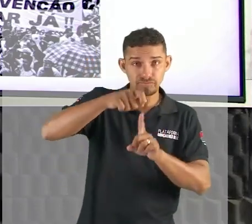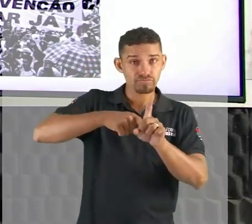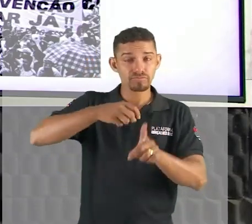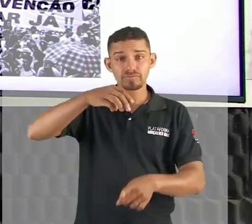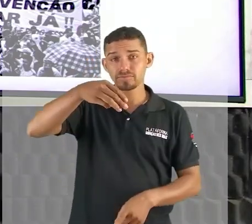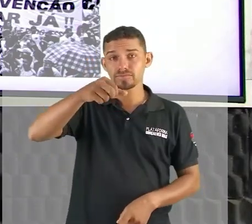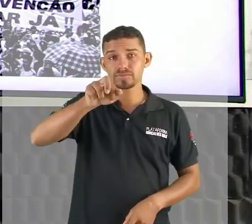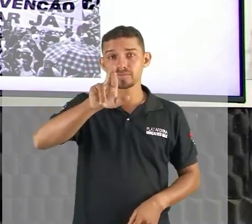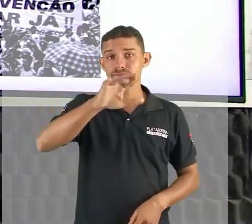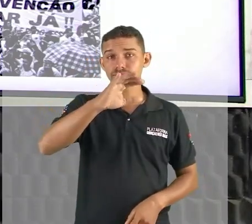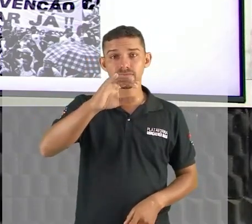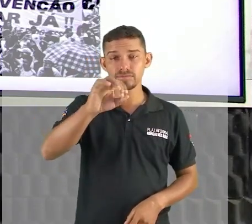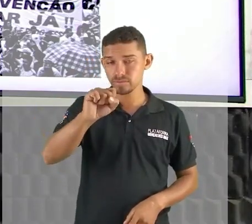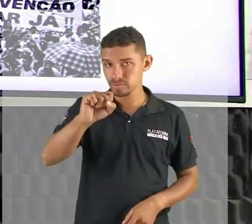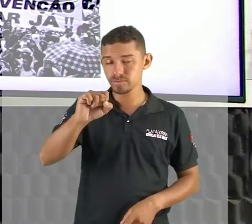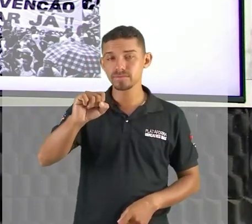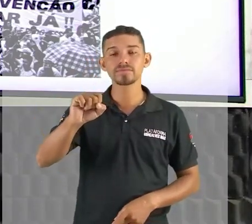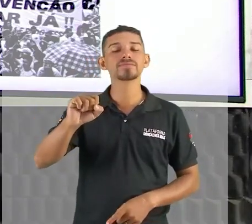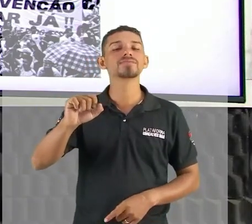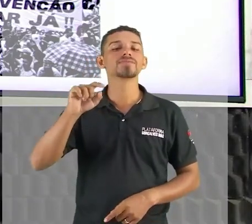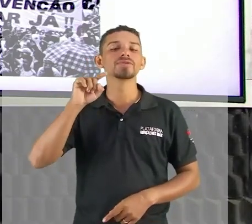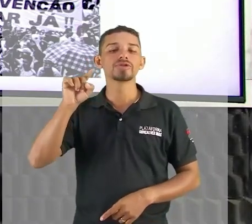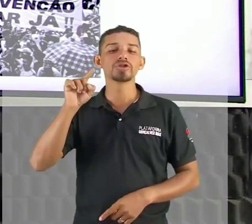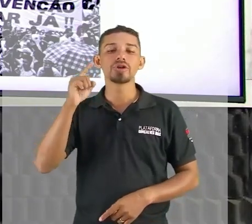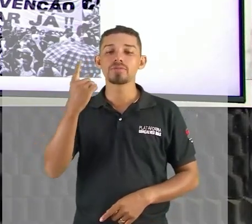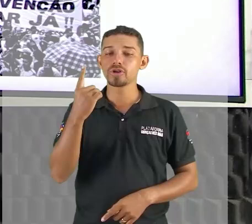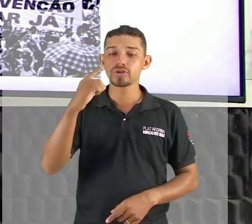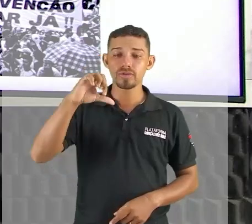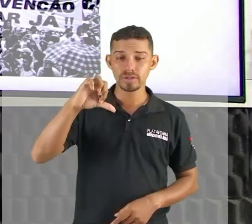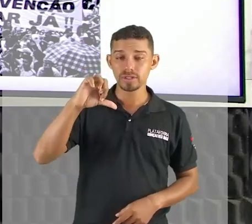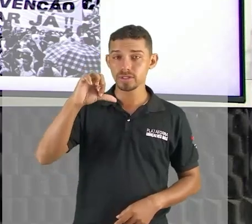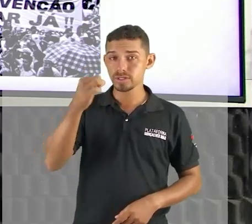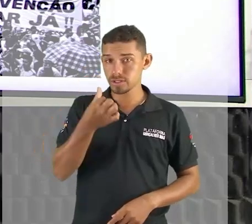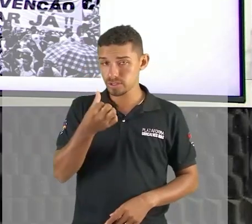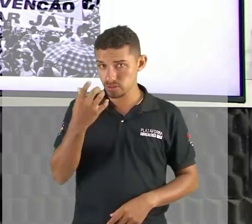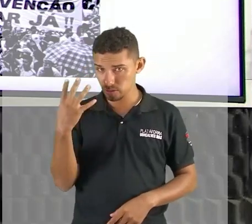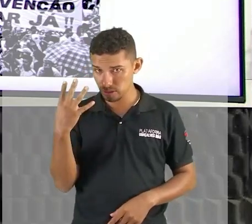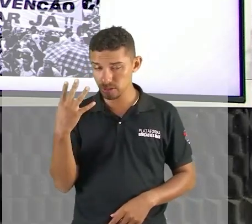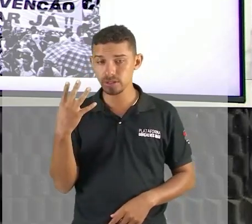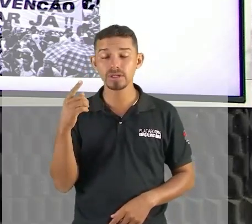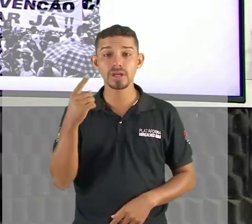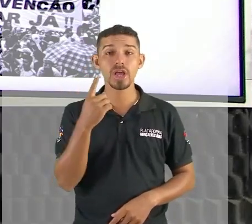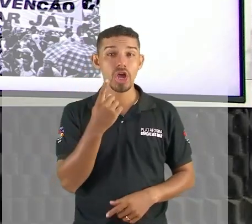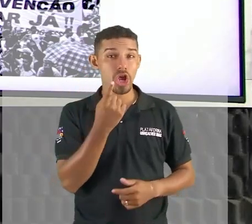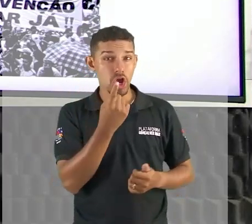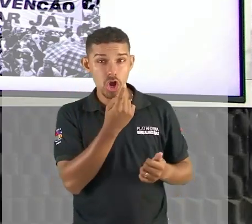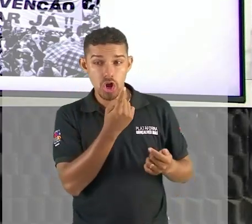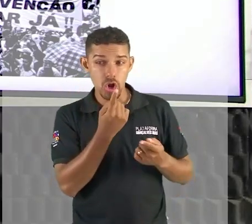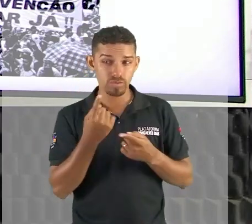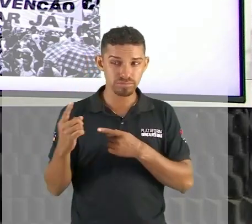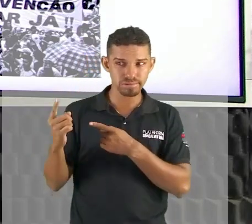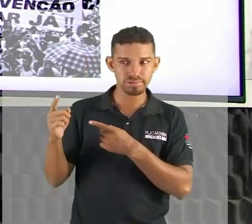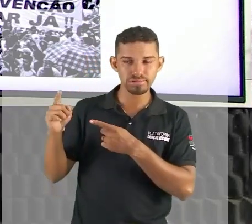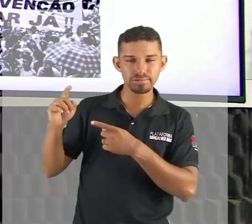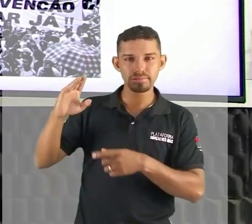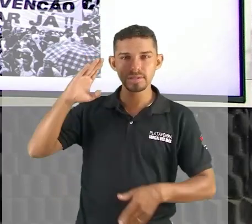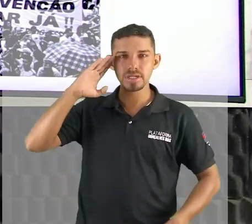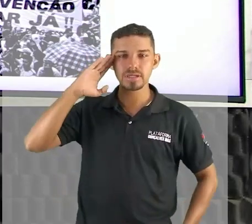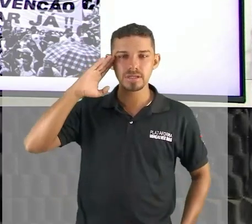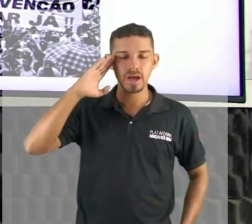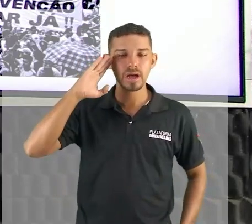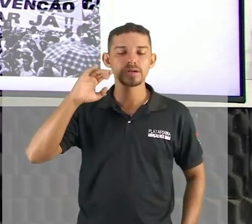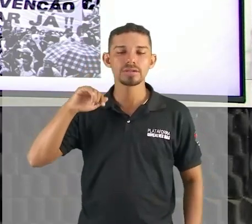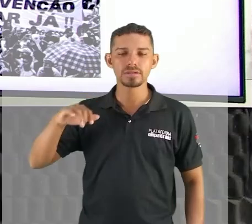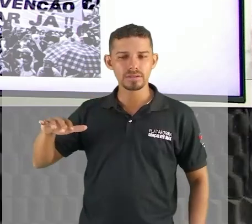64, ela antecede o golpe militar que vai acontecer aí no final do mês de março. Tá? Então, observem que há